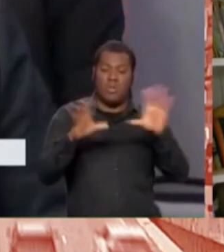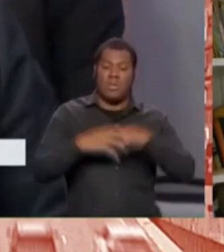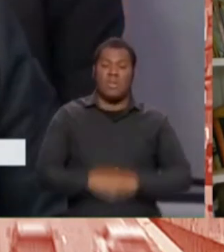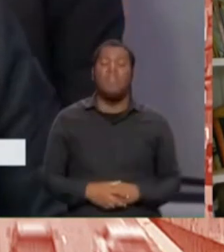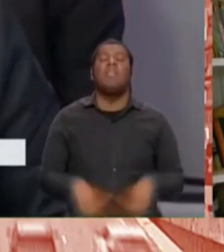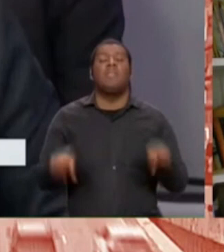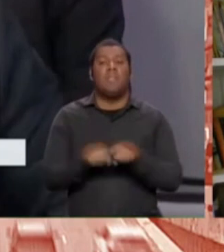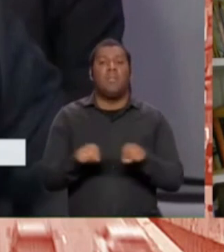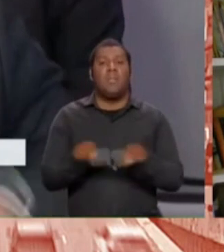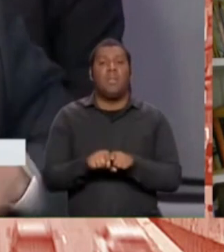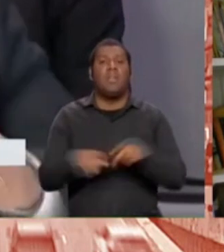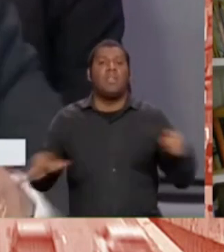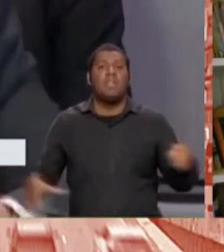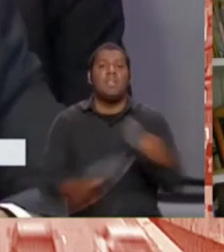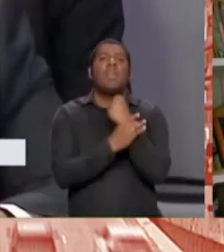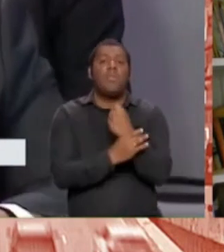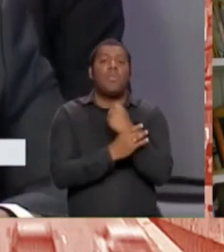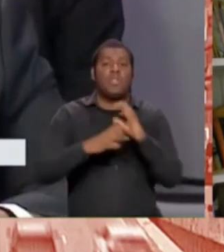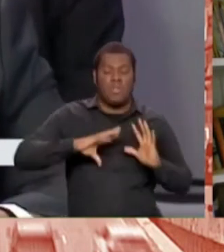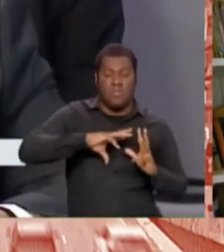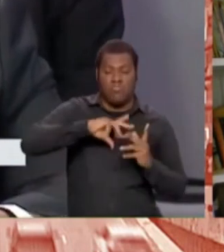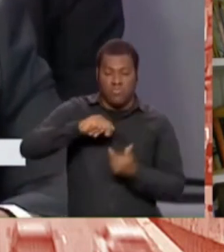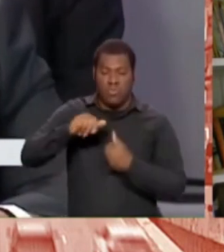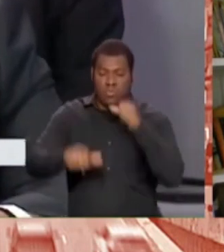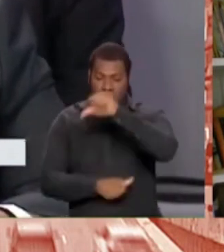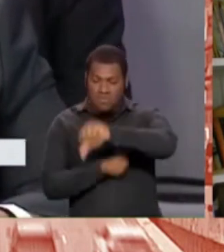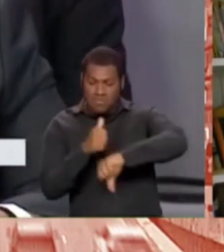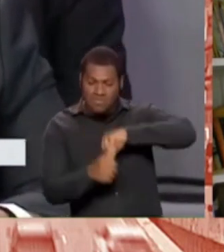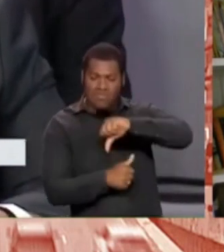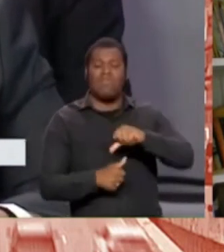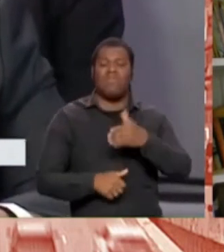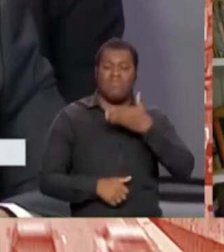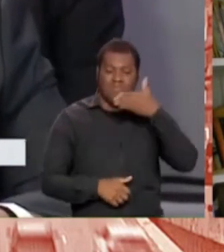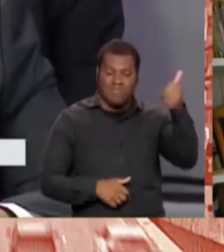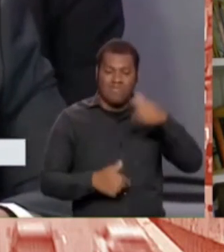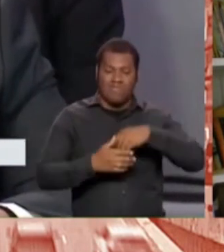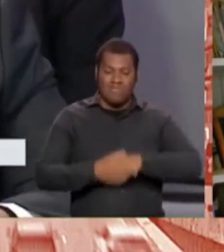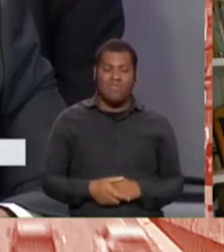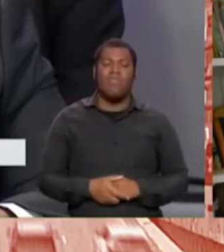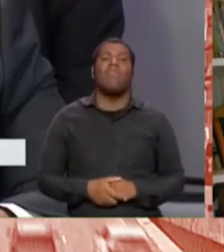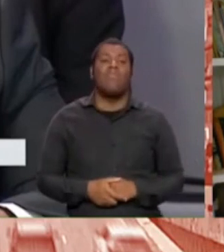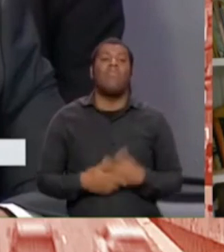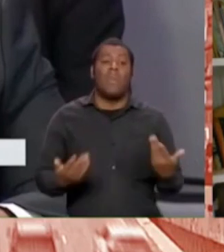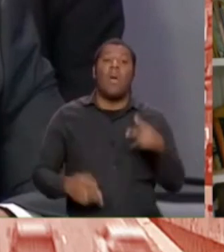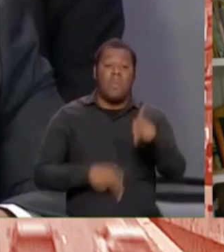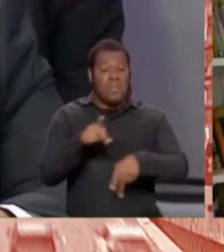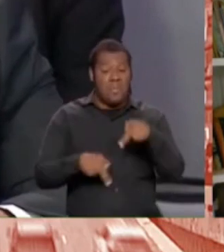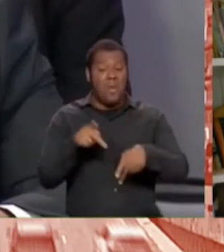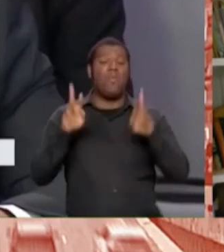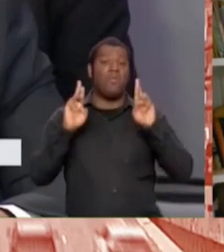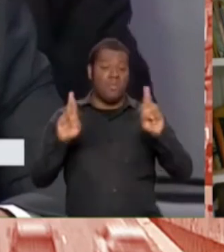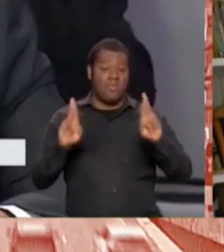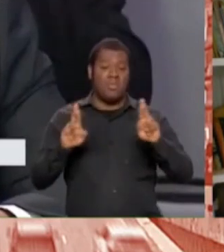posteriormente, penso que através da expansão do Mercosul para outros países da América do Sul também, uma integração